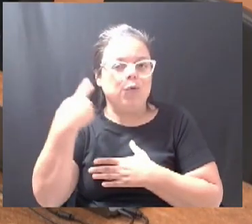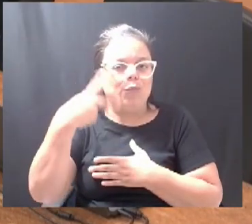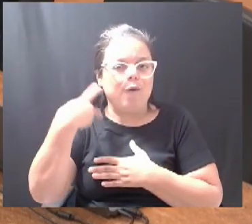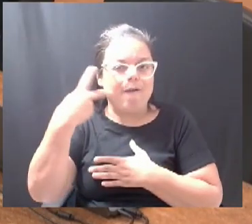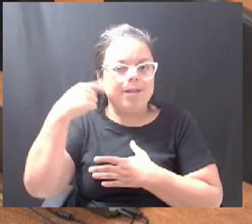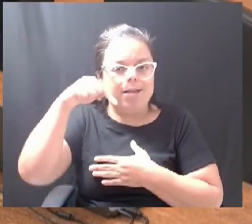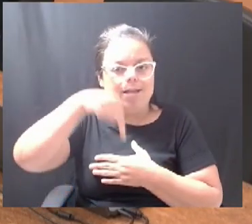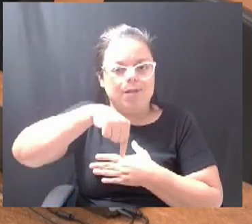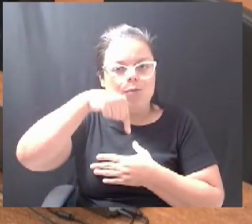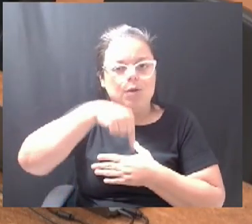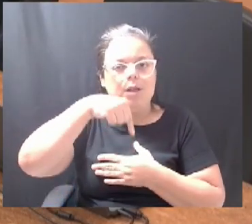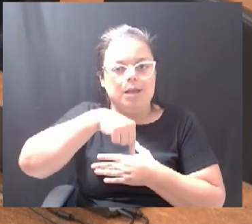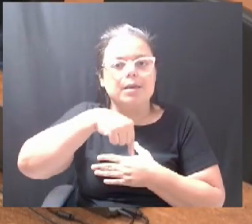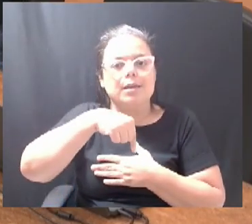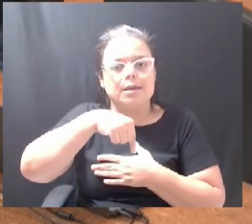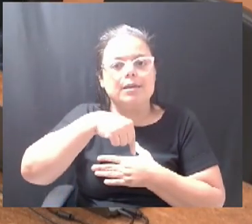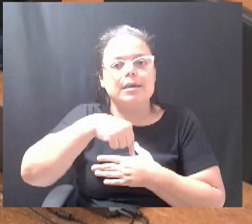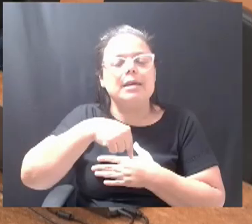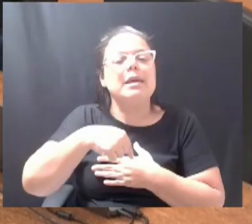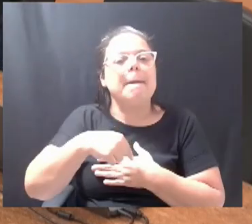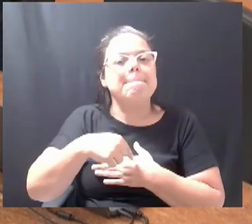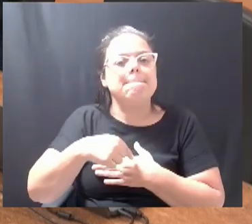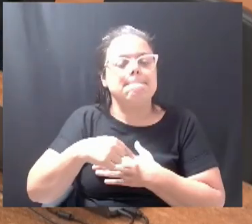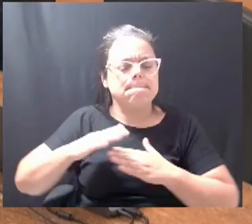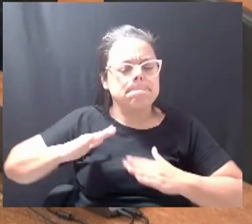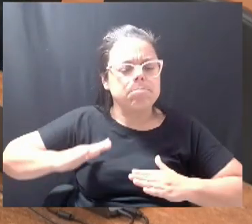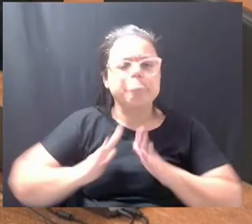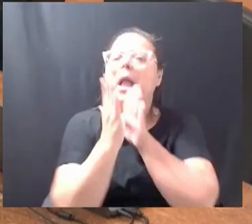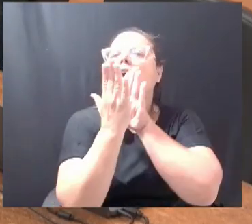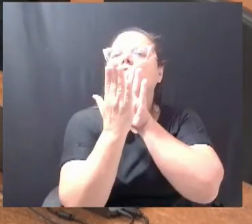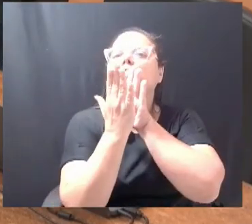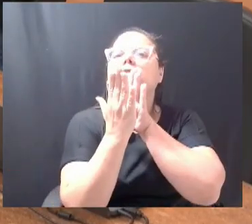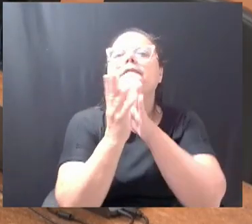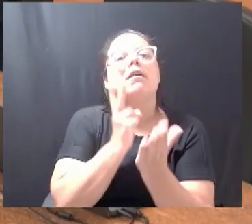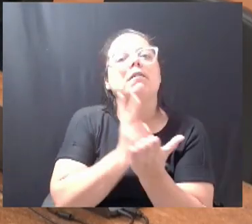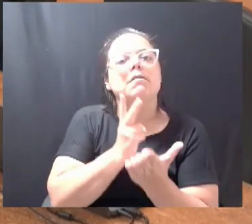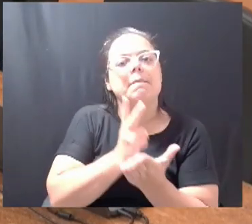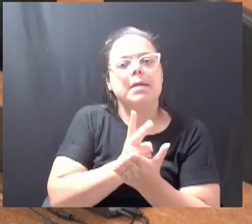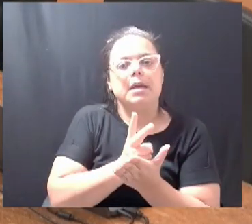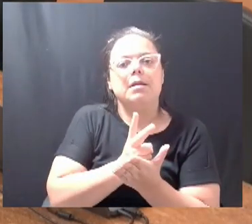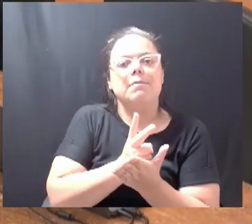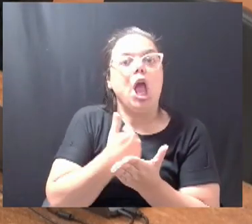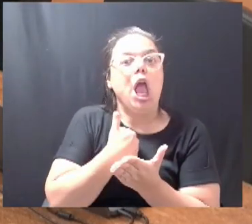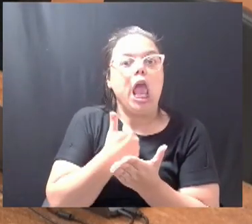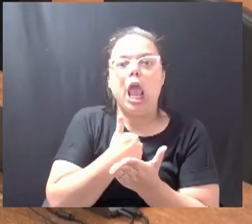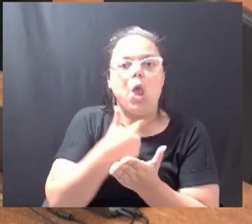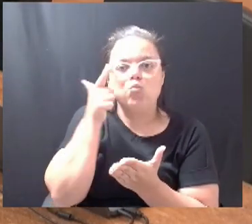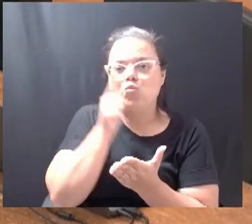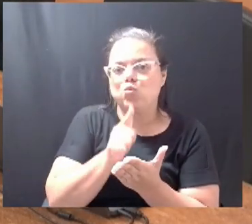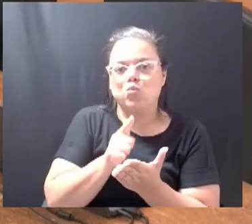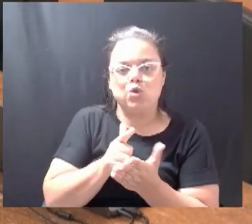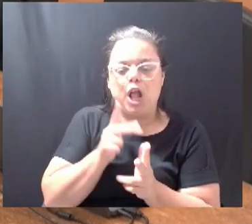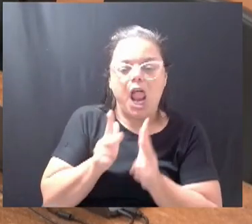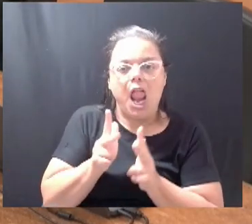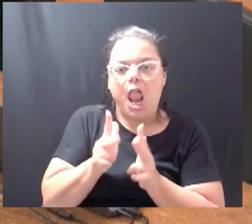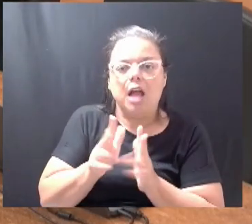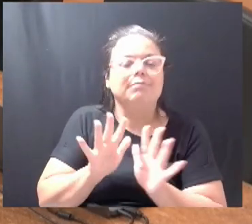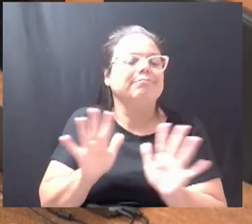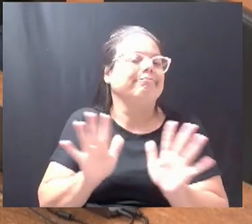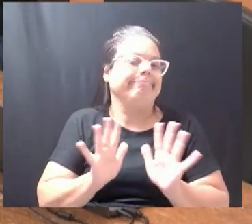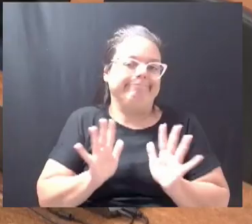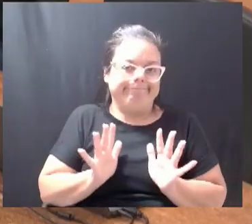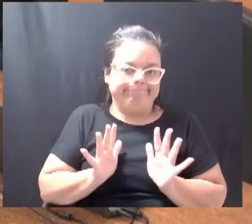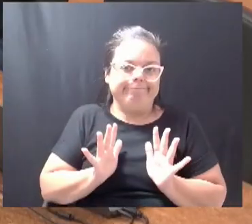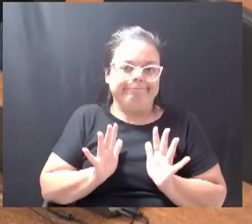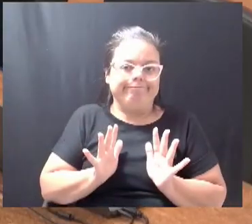muito para o enfrentamento, né? Sim. E quando eu estou indo para o enfrentamento, muitas vezes eu não gaguejo. Quando eu estou naquele... Se eu tiver calma, aí